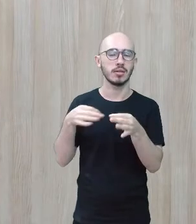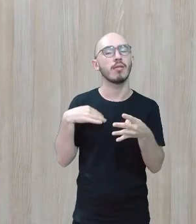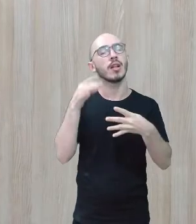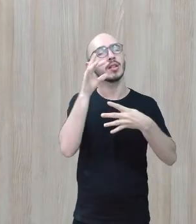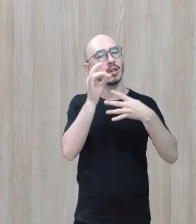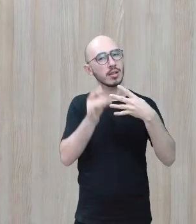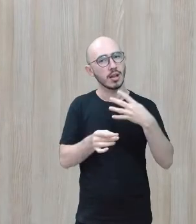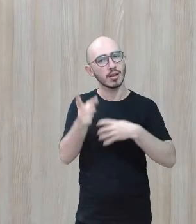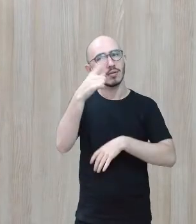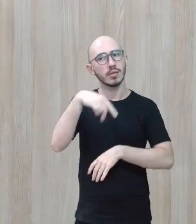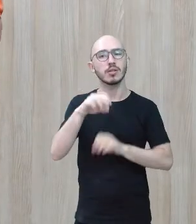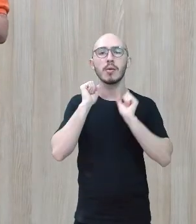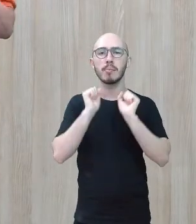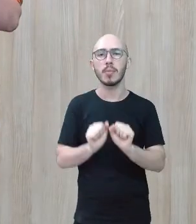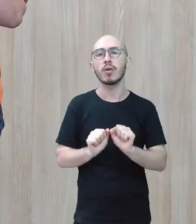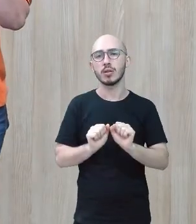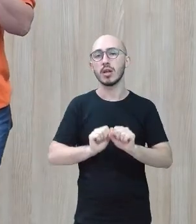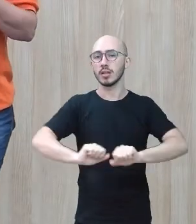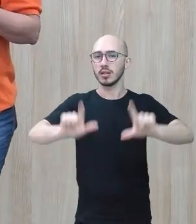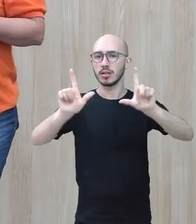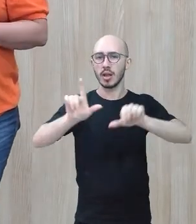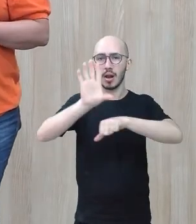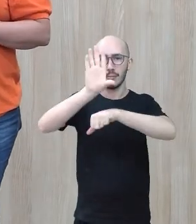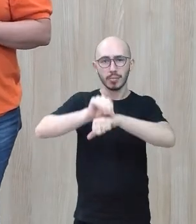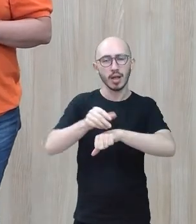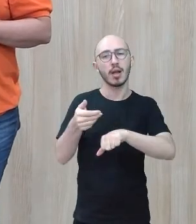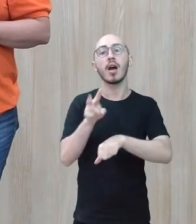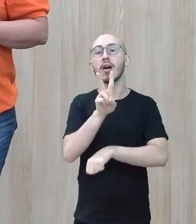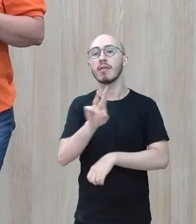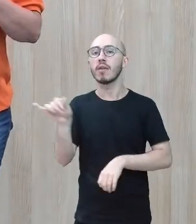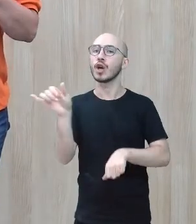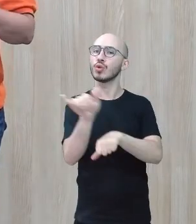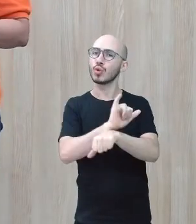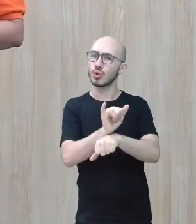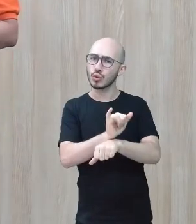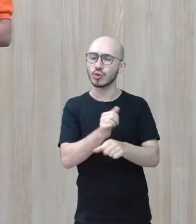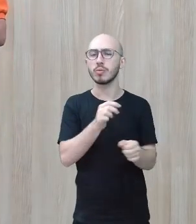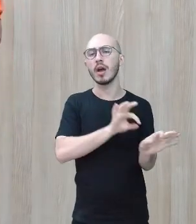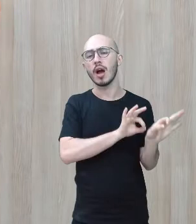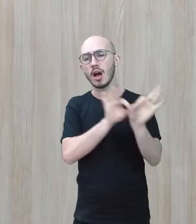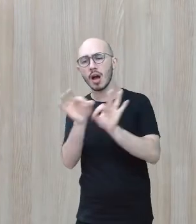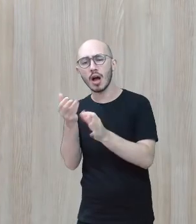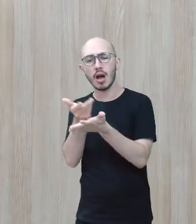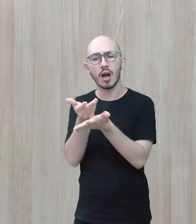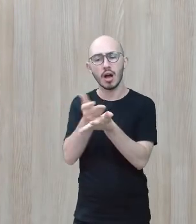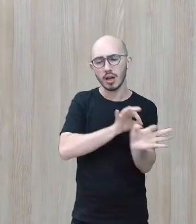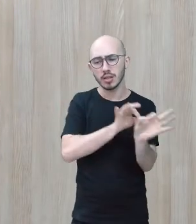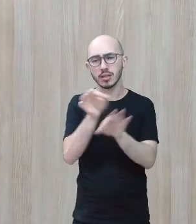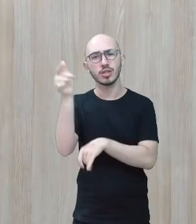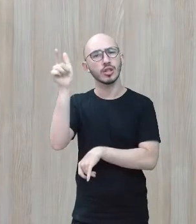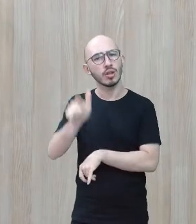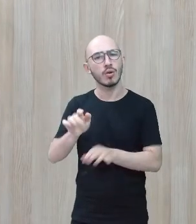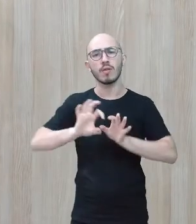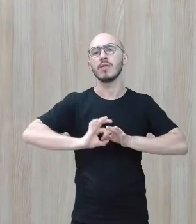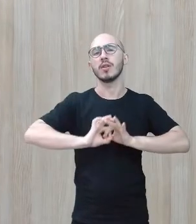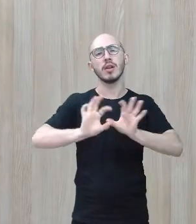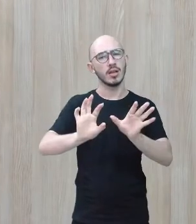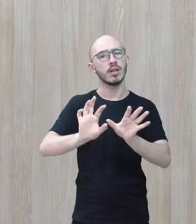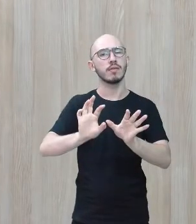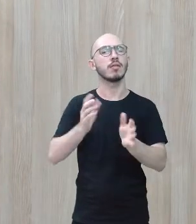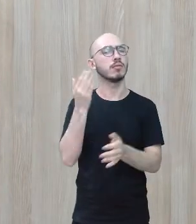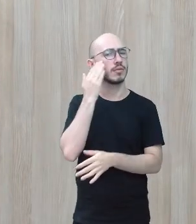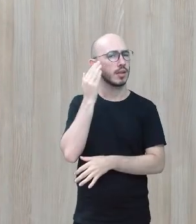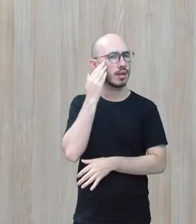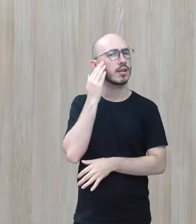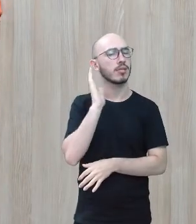detalhado. Vocês printam aí a tela, vai no YouTube e revisa essa aula com bem tranquilidade, tá? Que